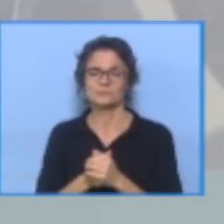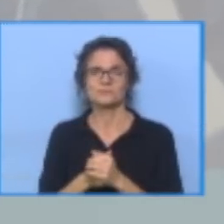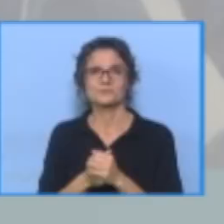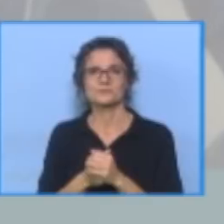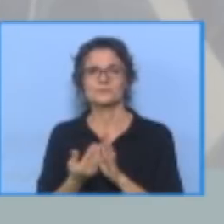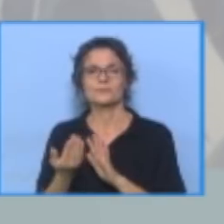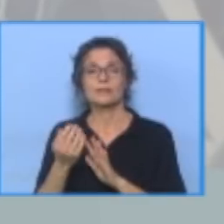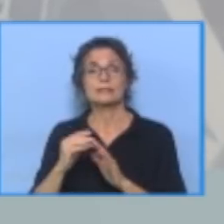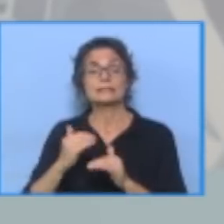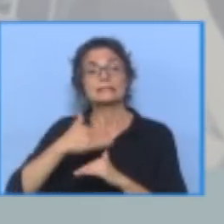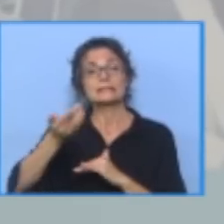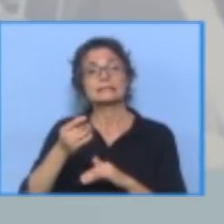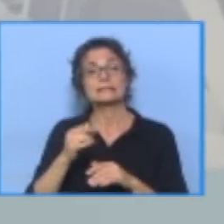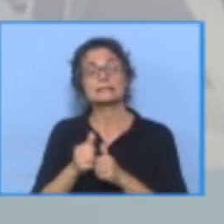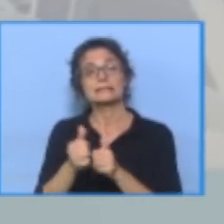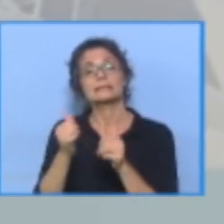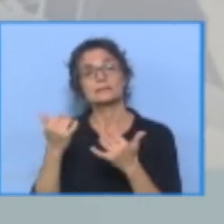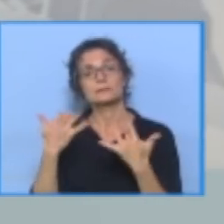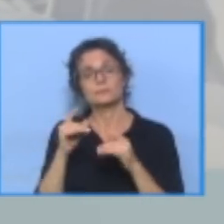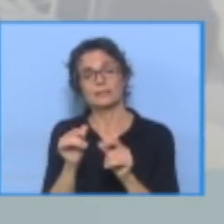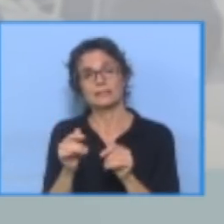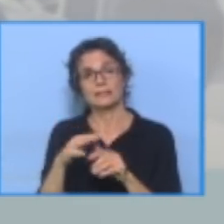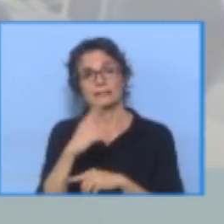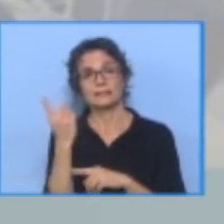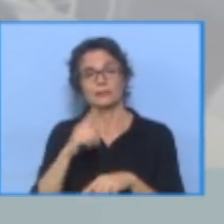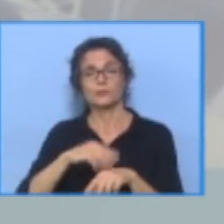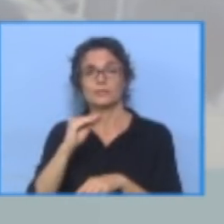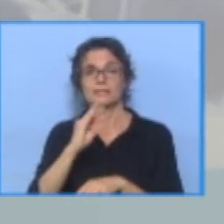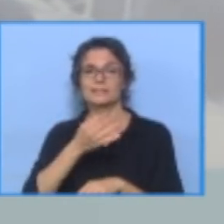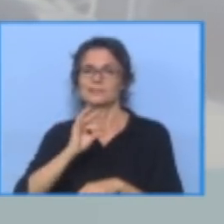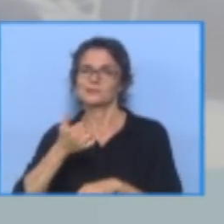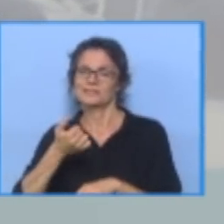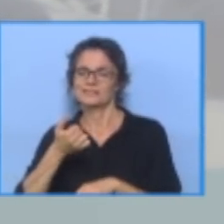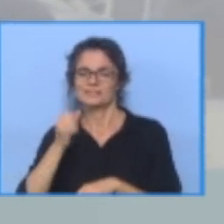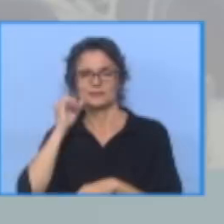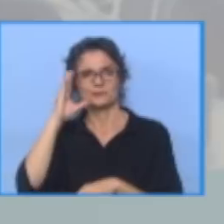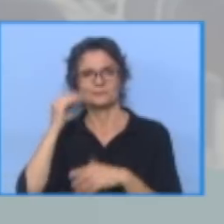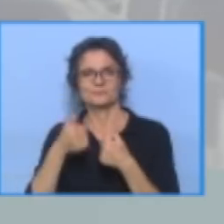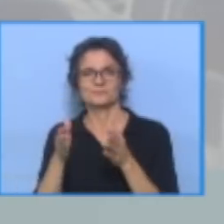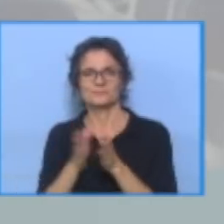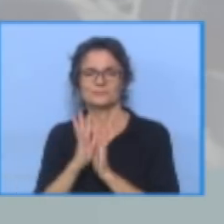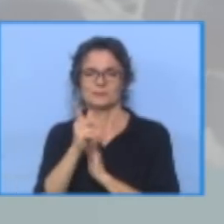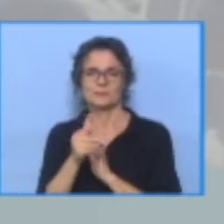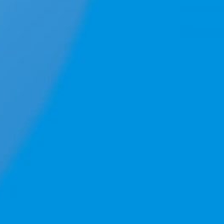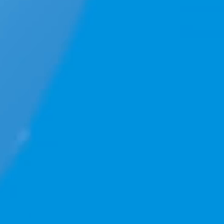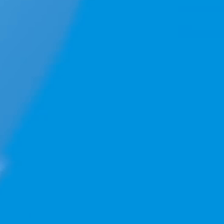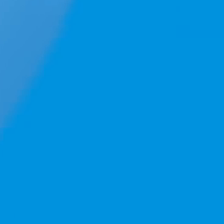edição rádio na Antena 1 quando forem 22h45. Votos de uma ótima tarde. Até amanhã, se Deus quiser.